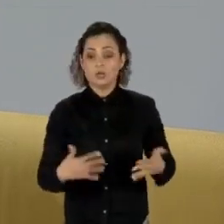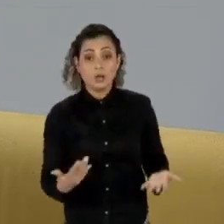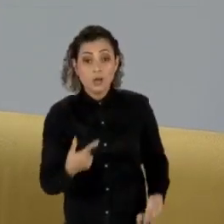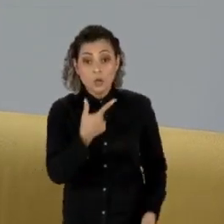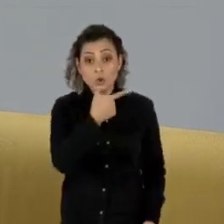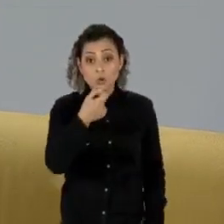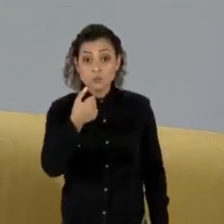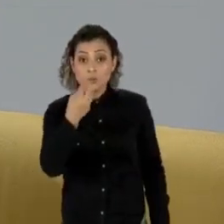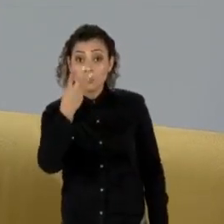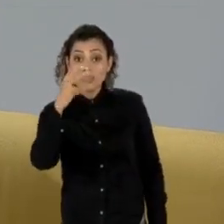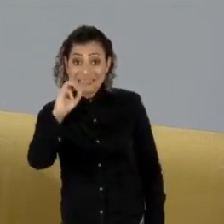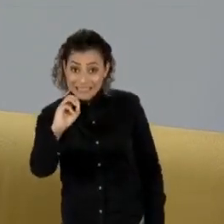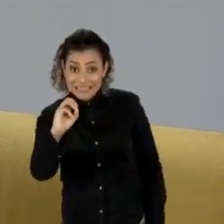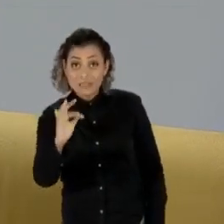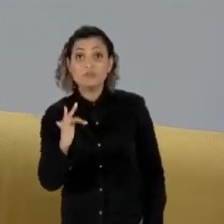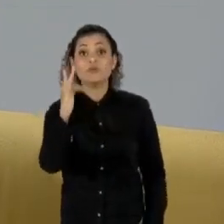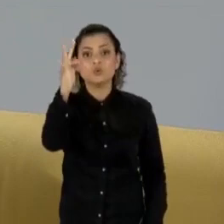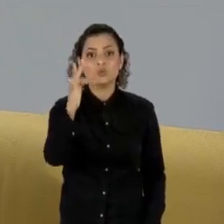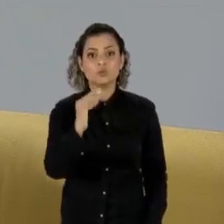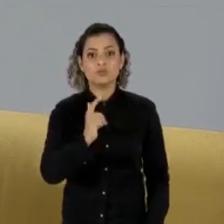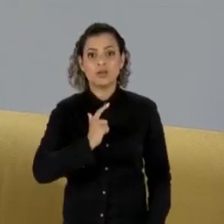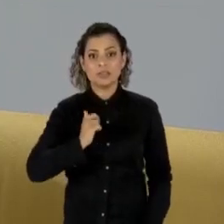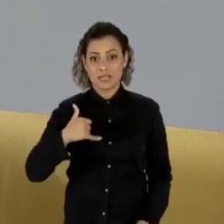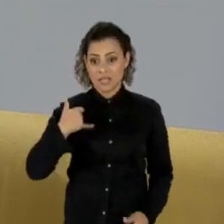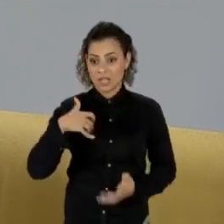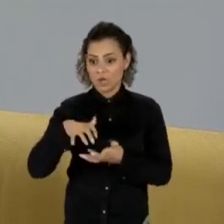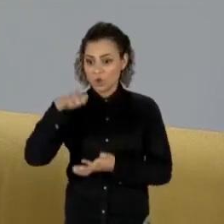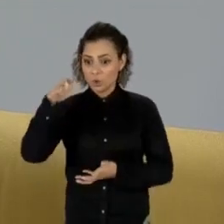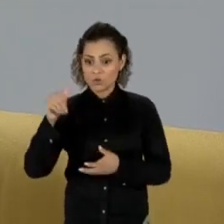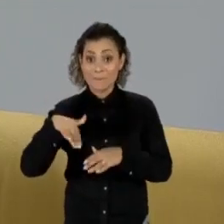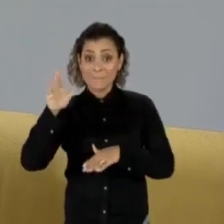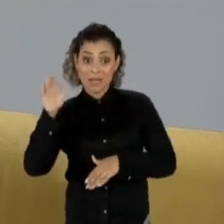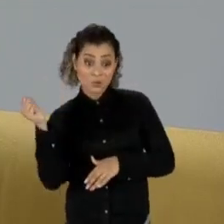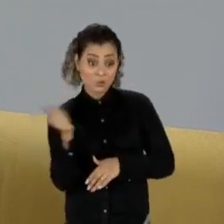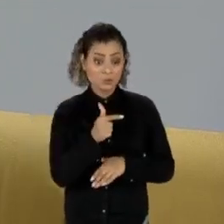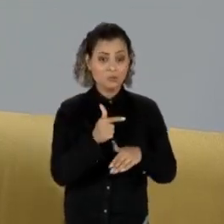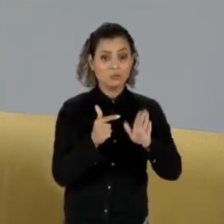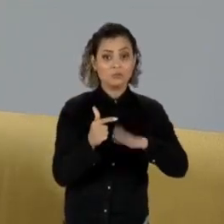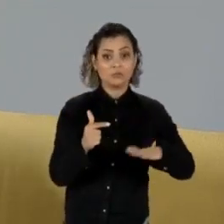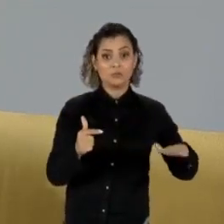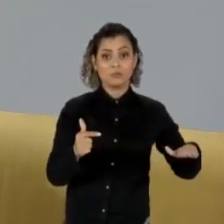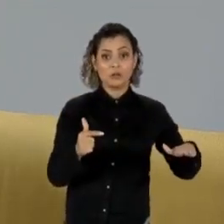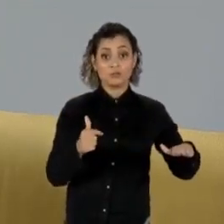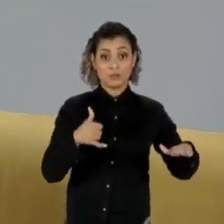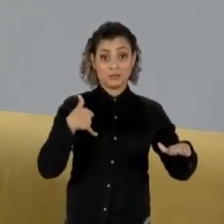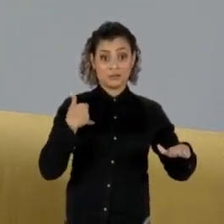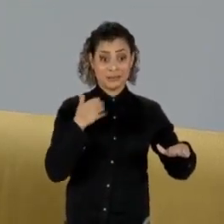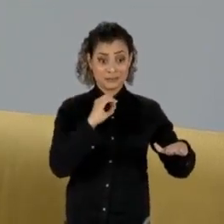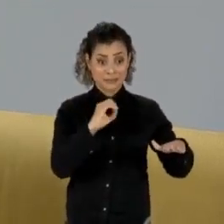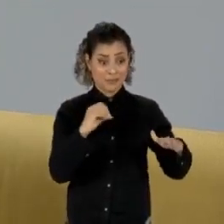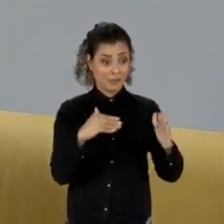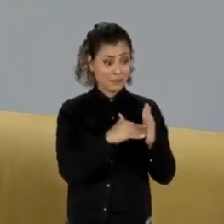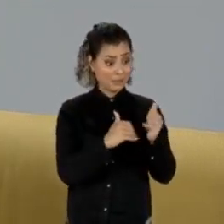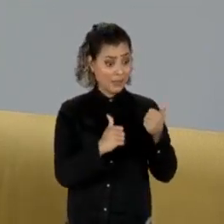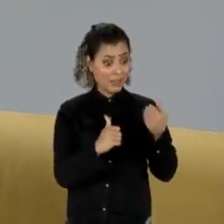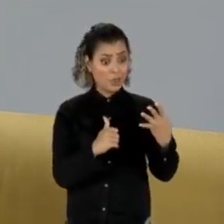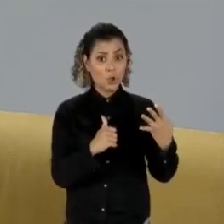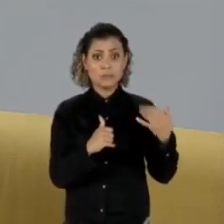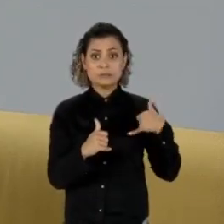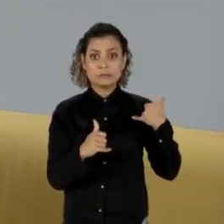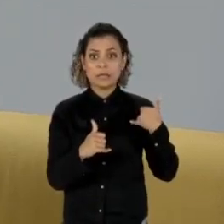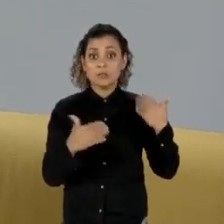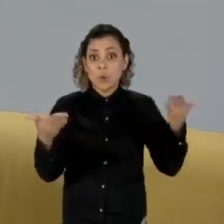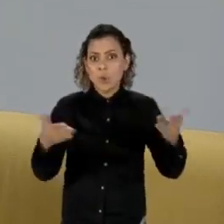2030 o país esperar mais idoso do que crianças de 0 a 14 anos então para falar sobre o mercado de trabalho